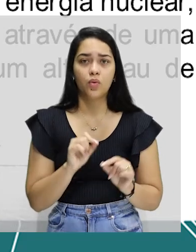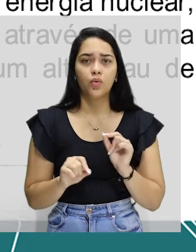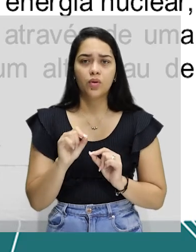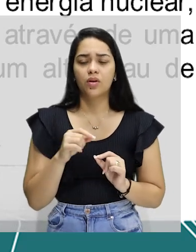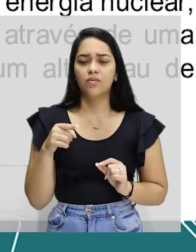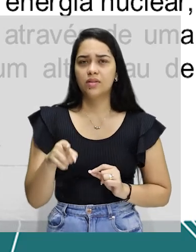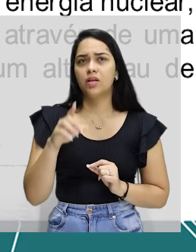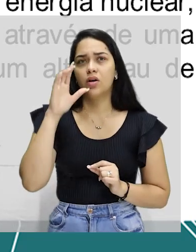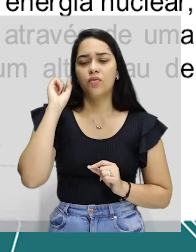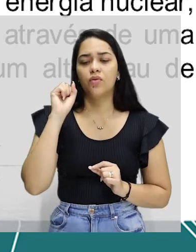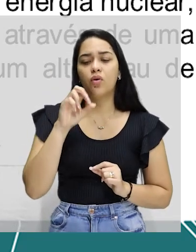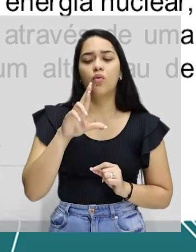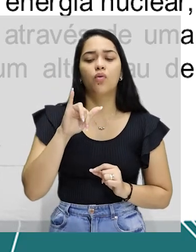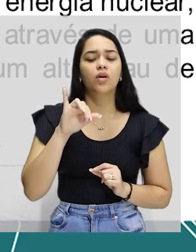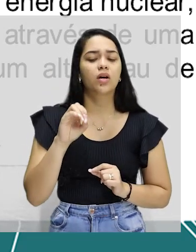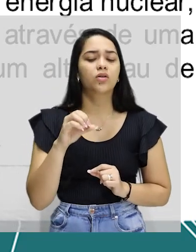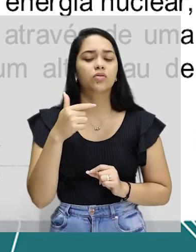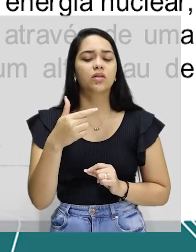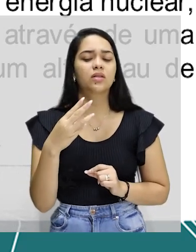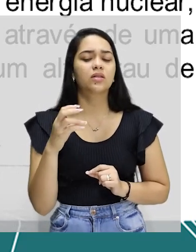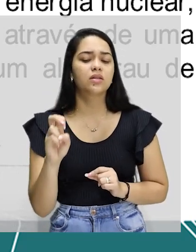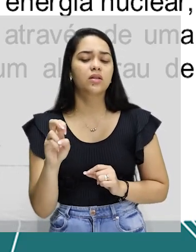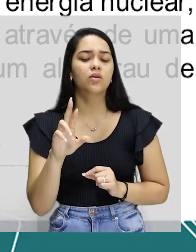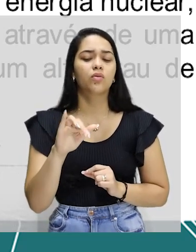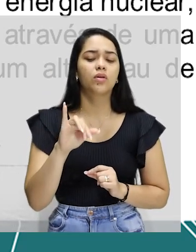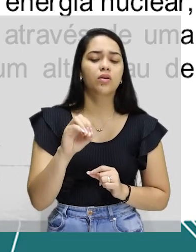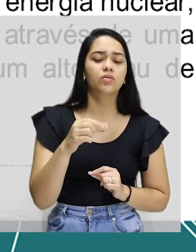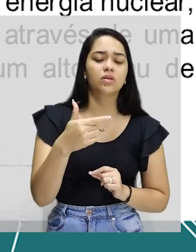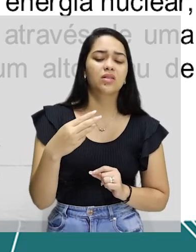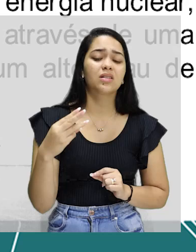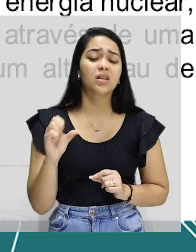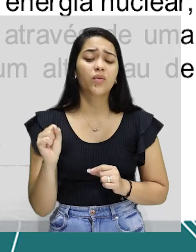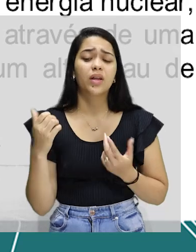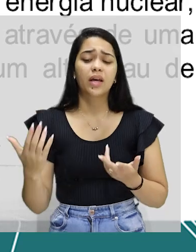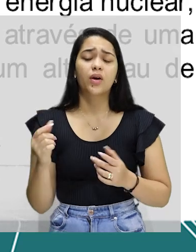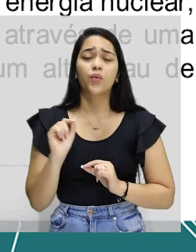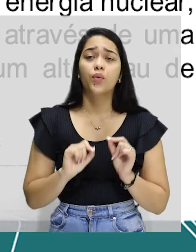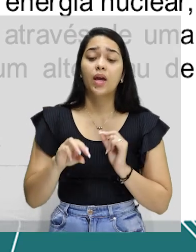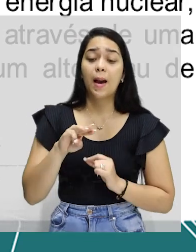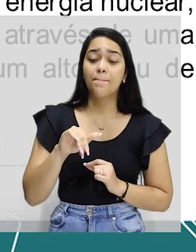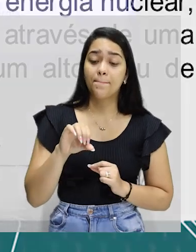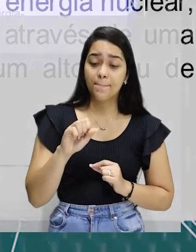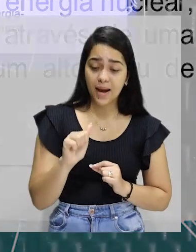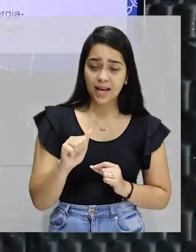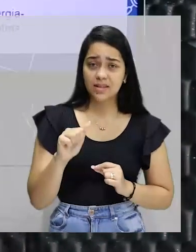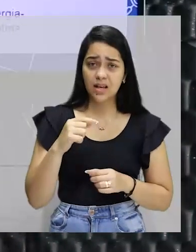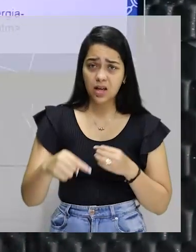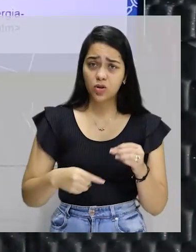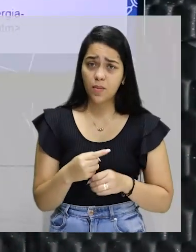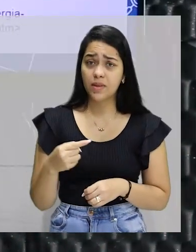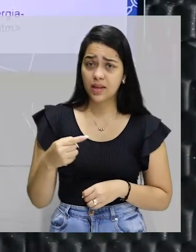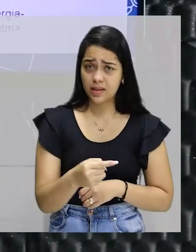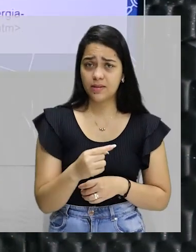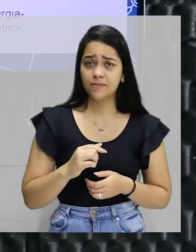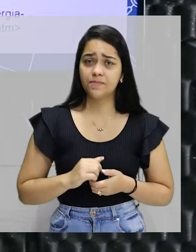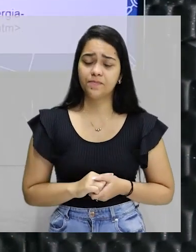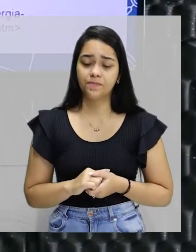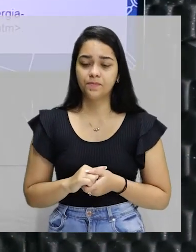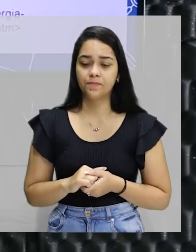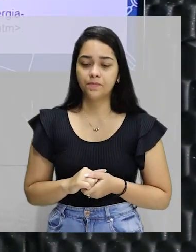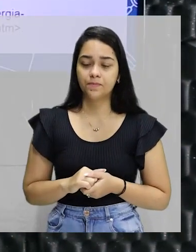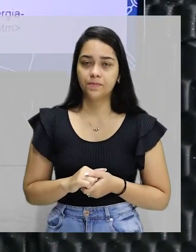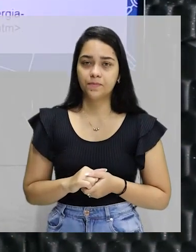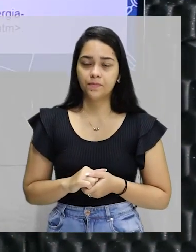você ouvir urânio 235, urânio 238, é a massa atômica daquele elemento, tudo